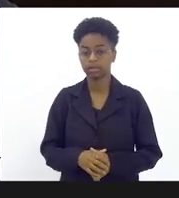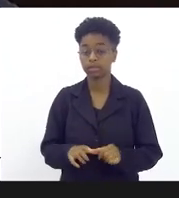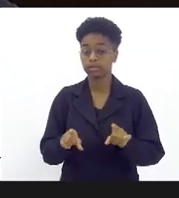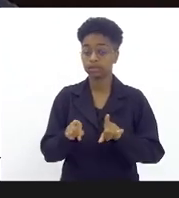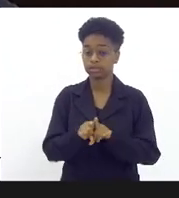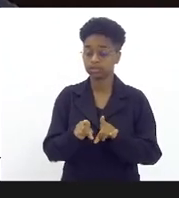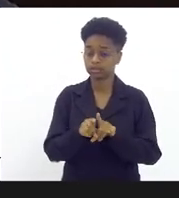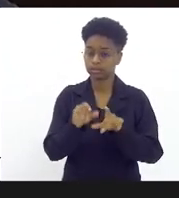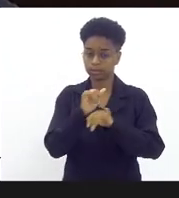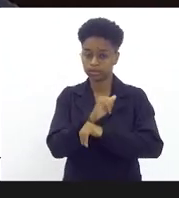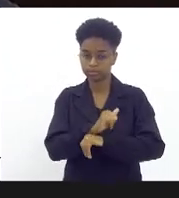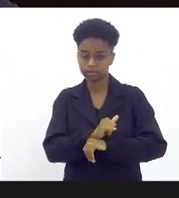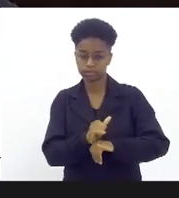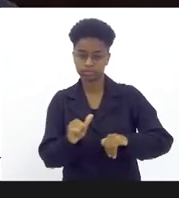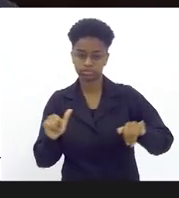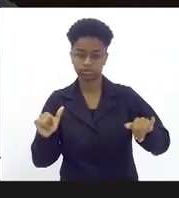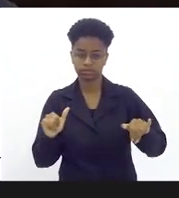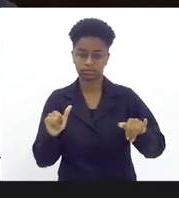comunicar